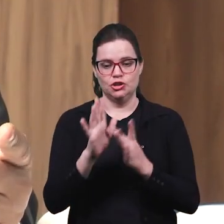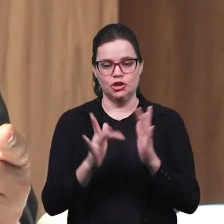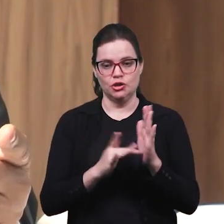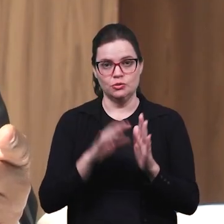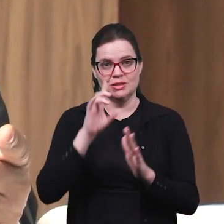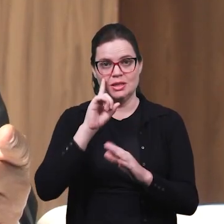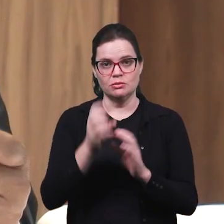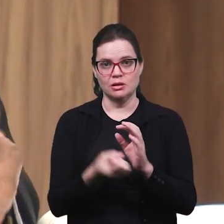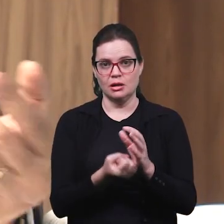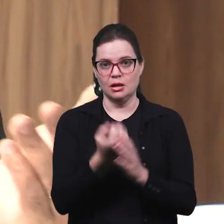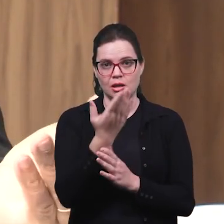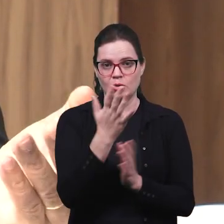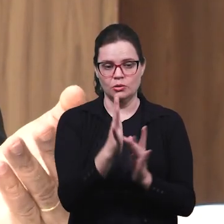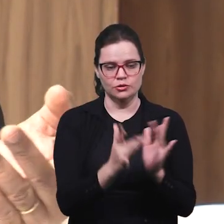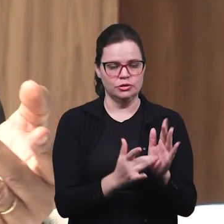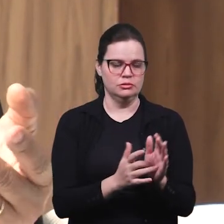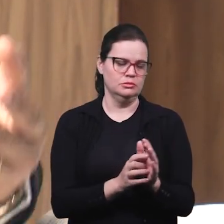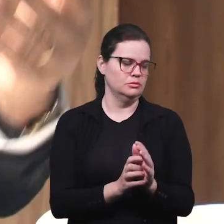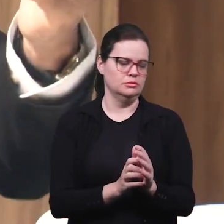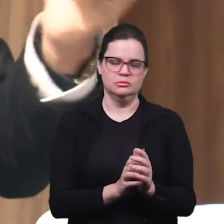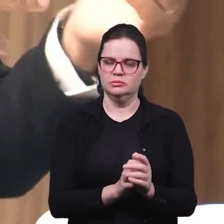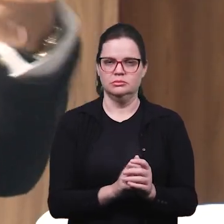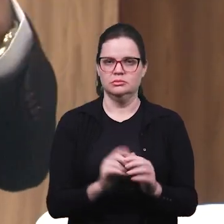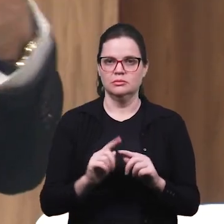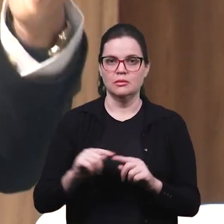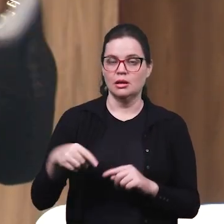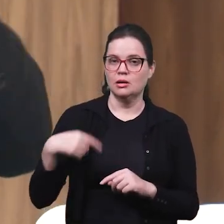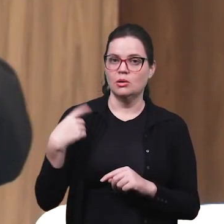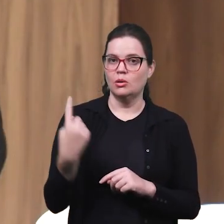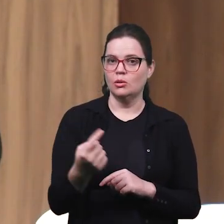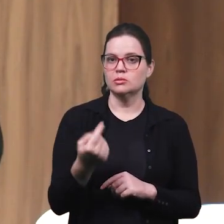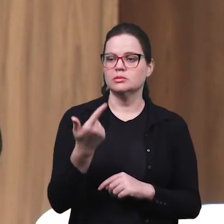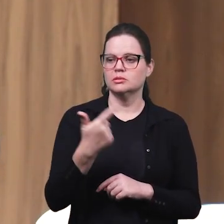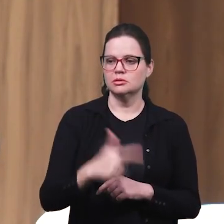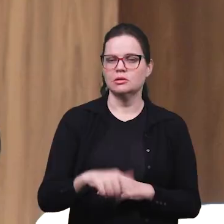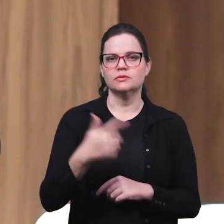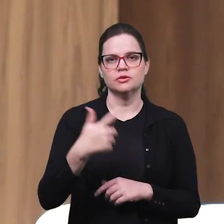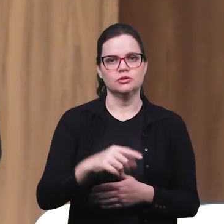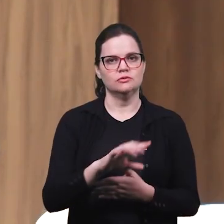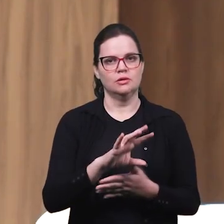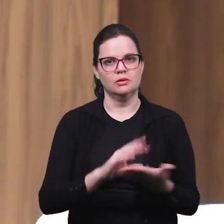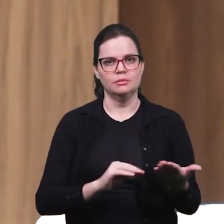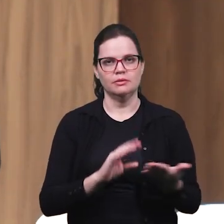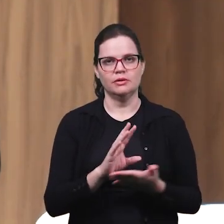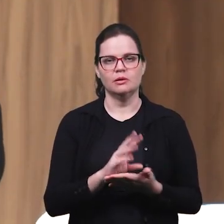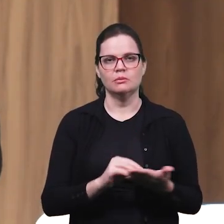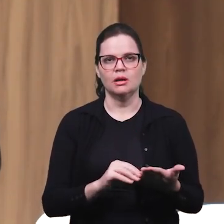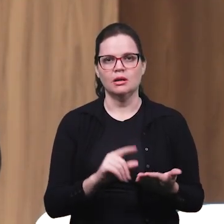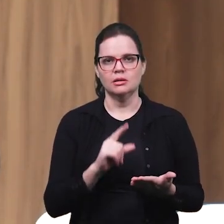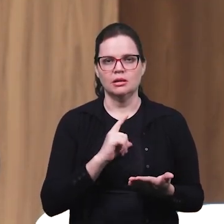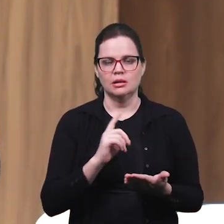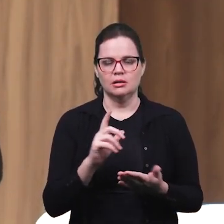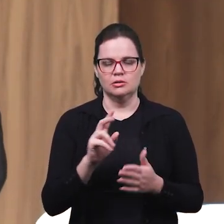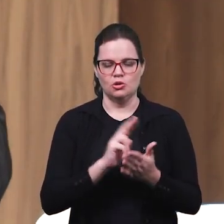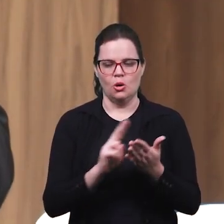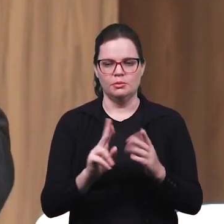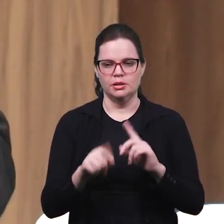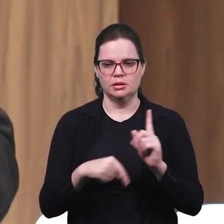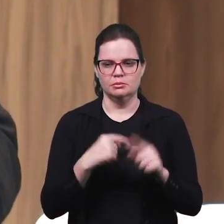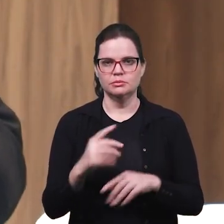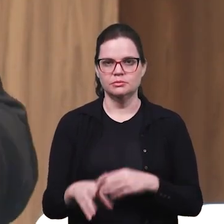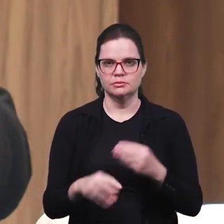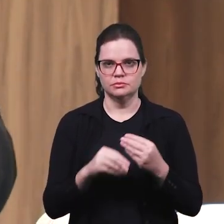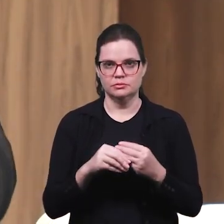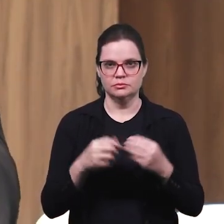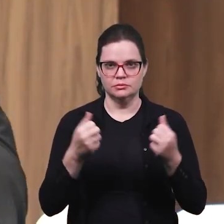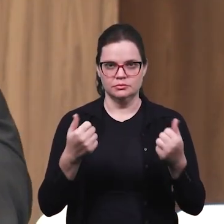não era Deus, né? É outro assunto também, que depois vai ter outros que vão repetir esse arianismo com outro nome, mas com algumas coisas a mais que vão colocar.